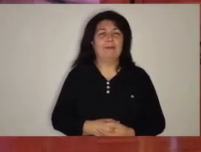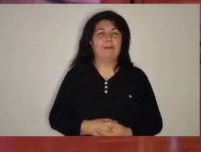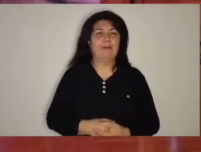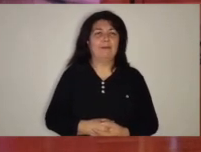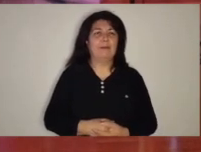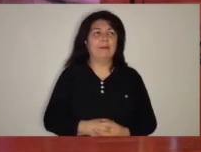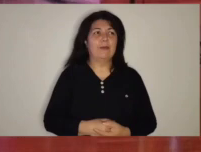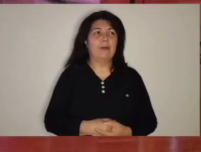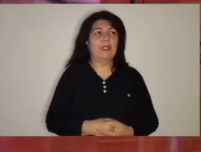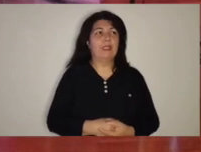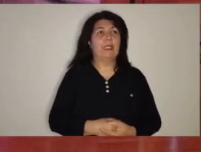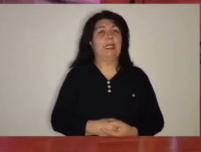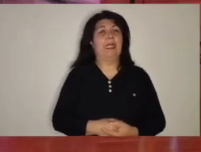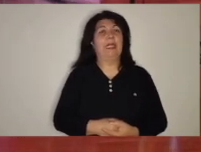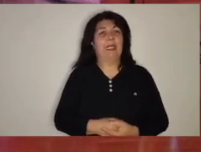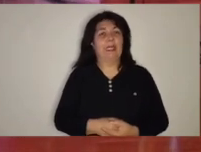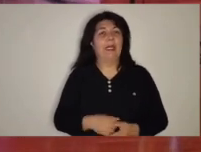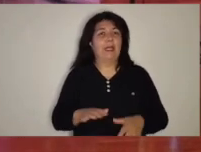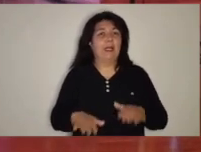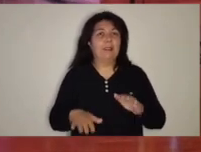transferindo